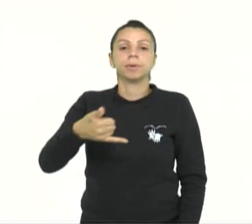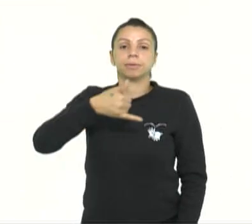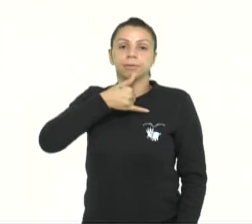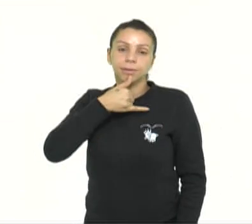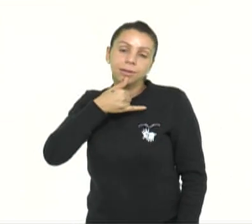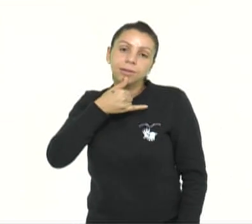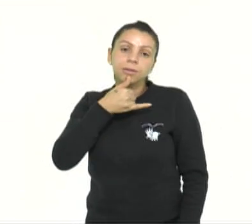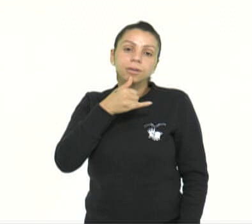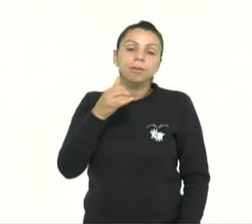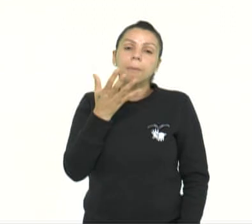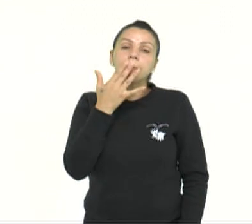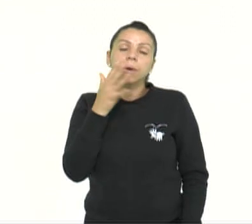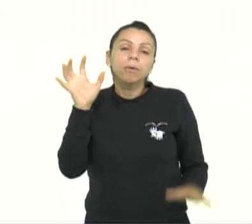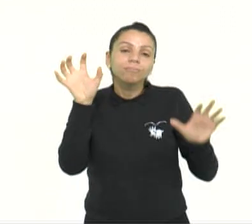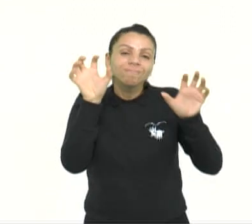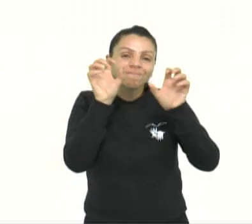tal.